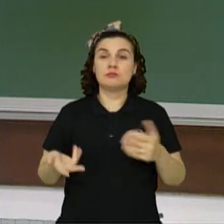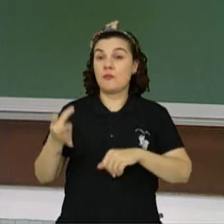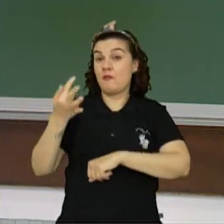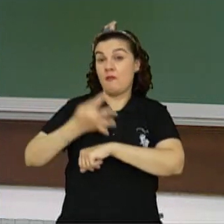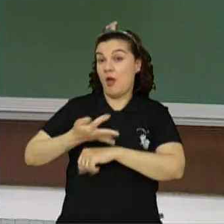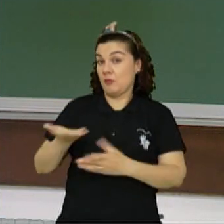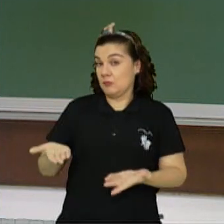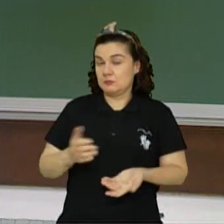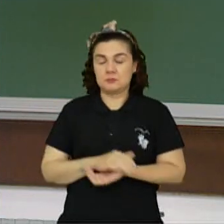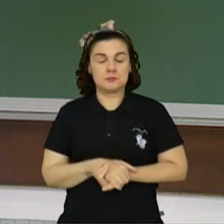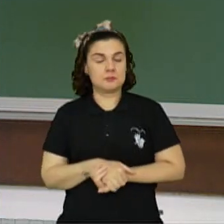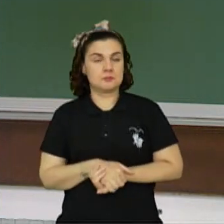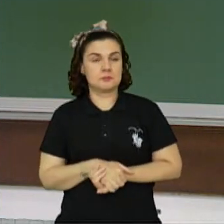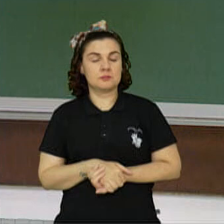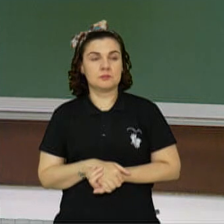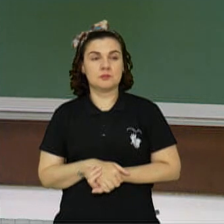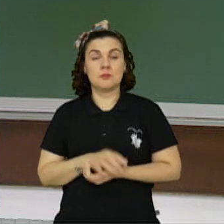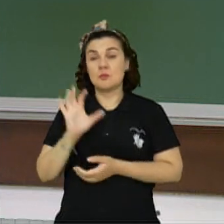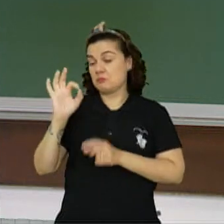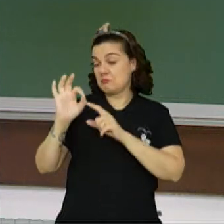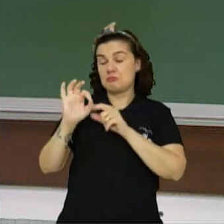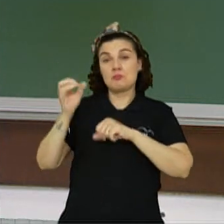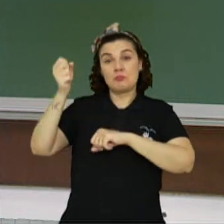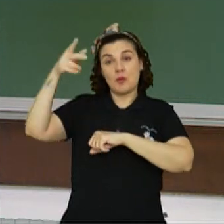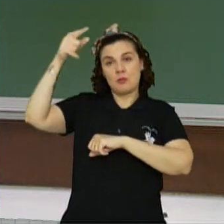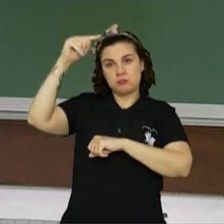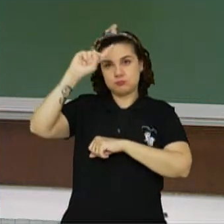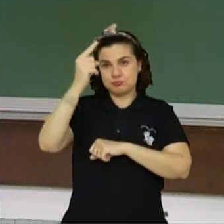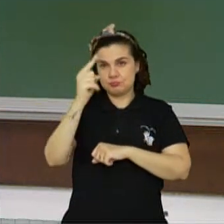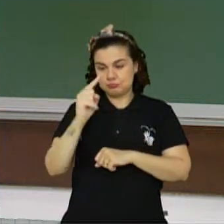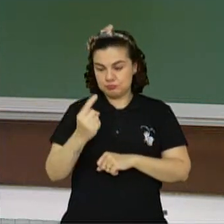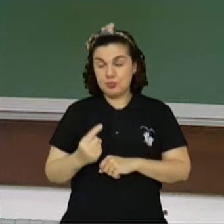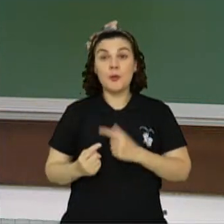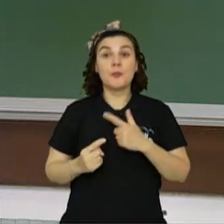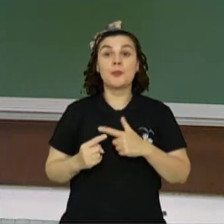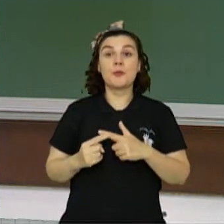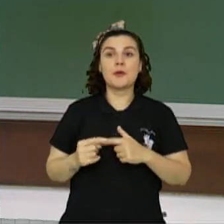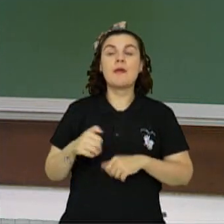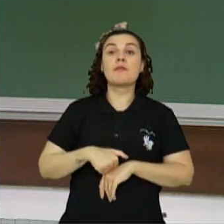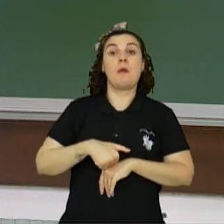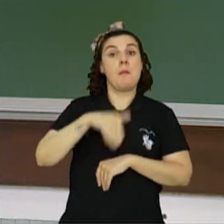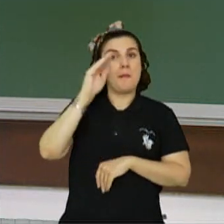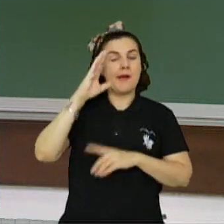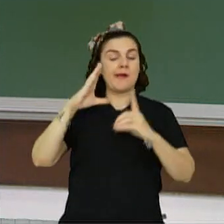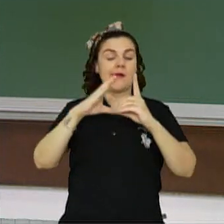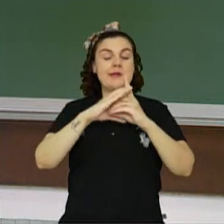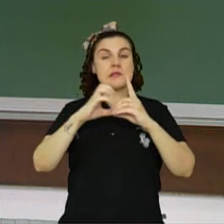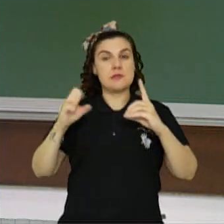ferro, de chumbo, uma bolinha de chumbo, essa bolinha ia afundar. Por quê? Porque ela é mais densa